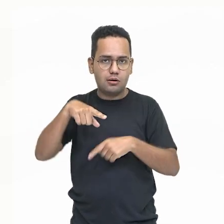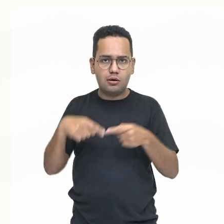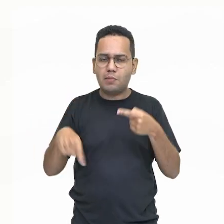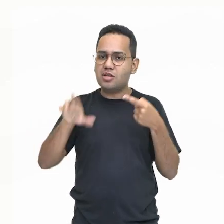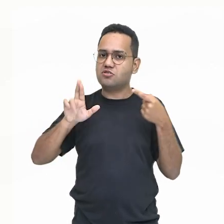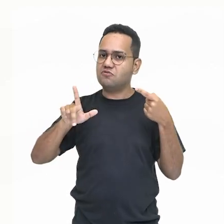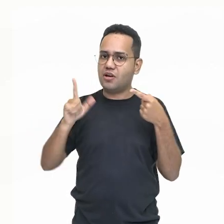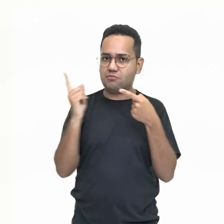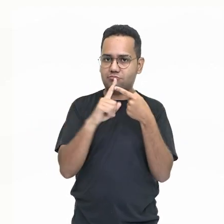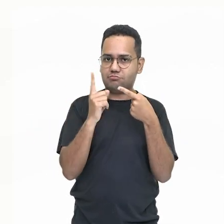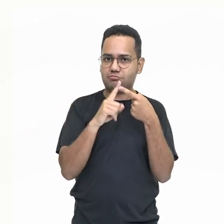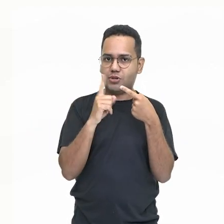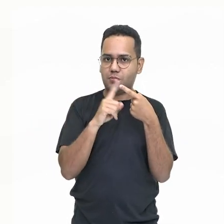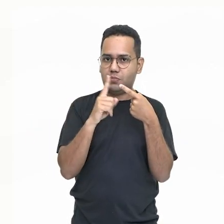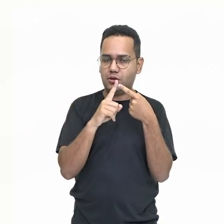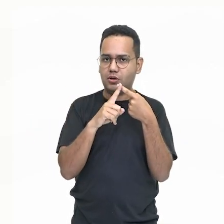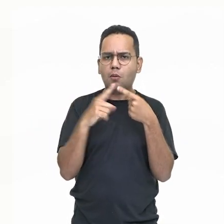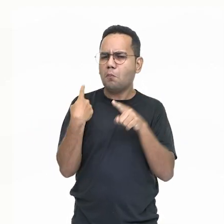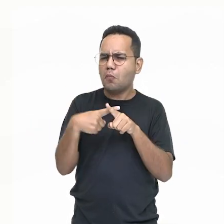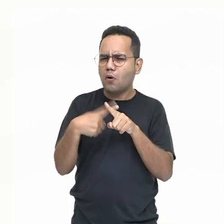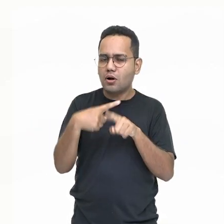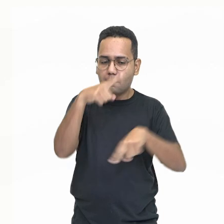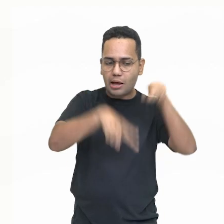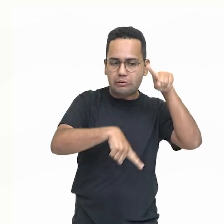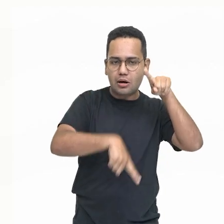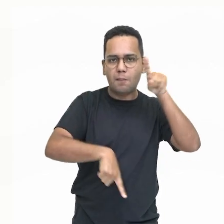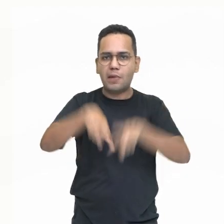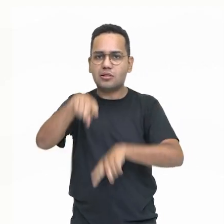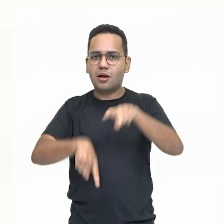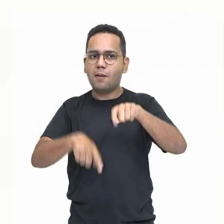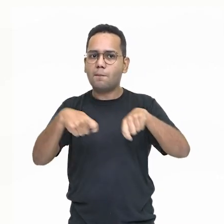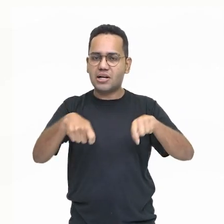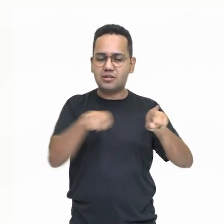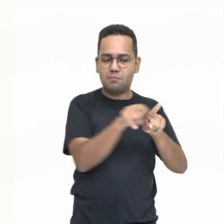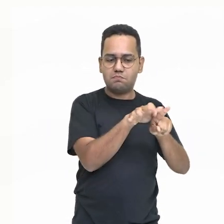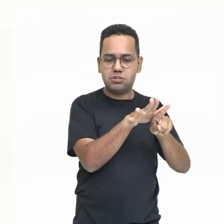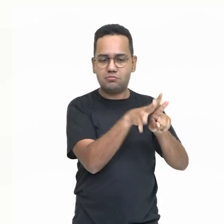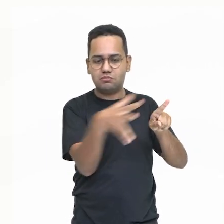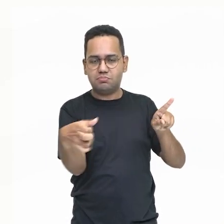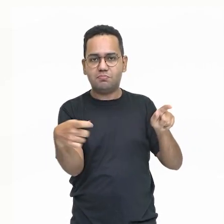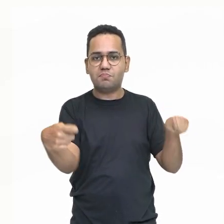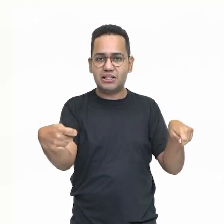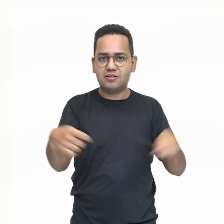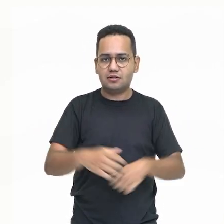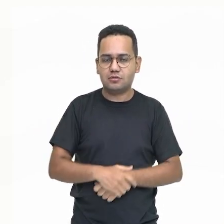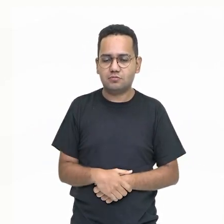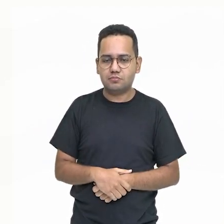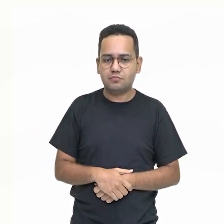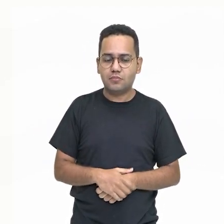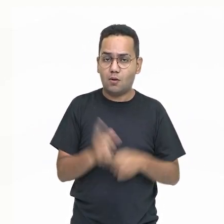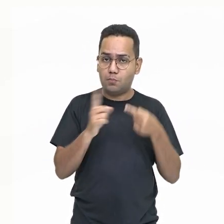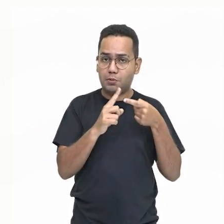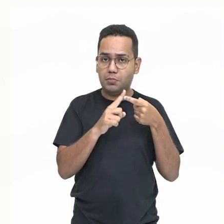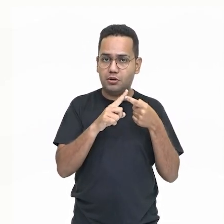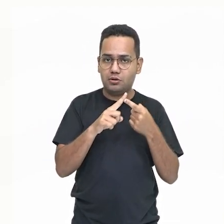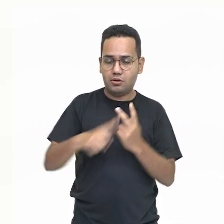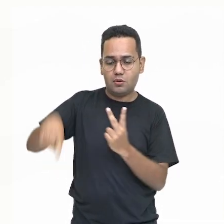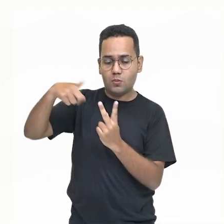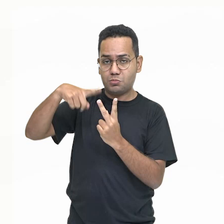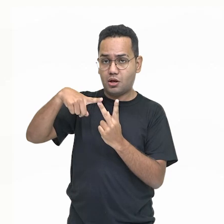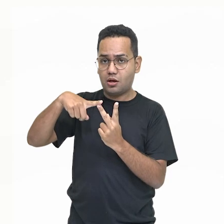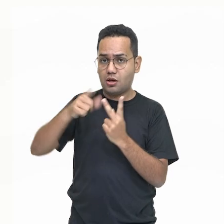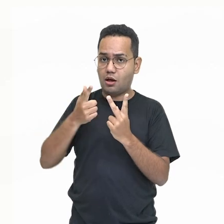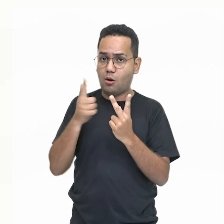que ocorria lá de partícula para partícula. Exemplo ou exemplos